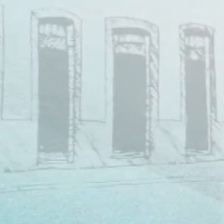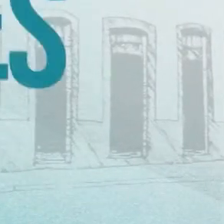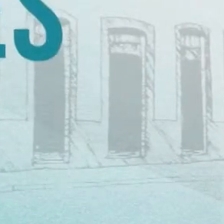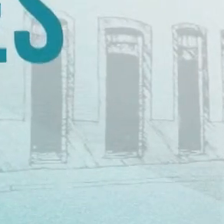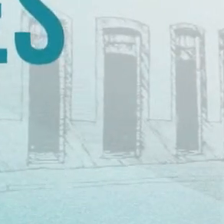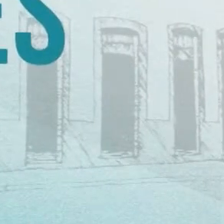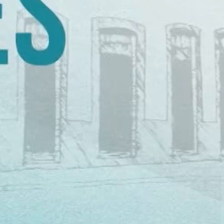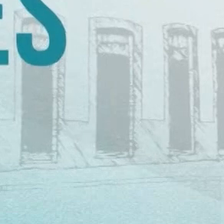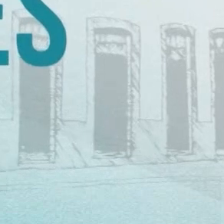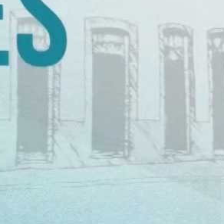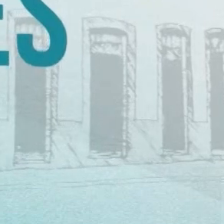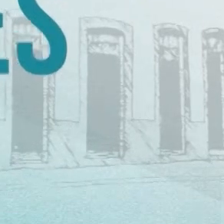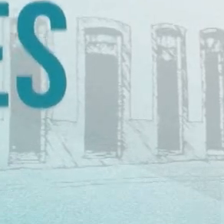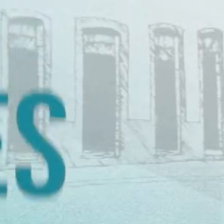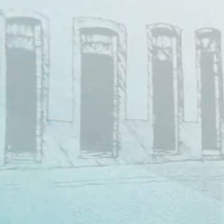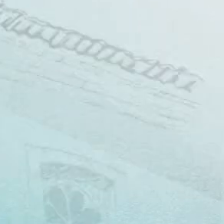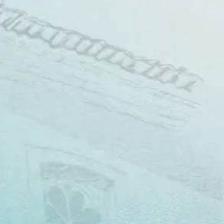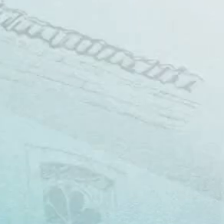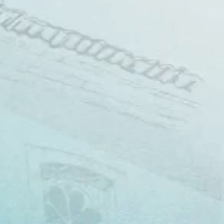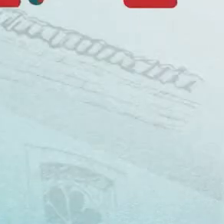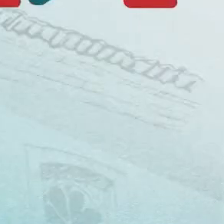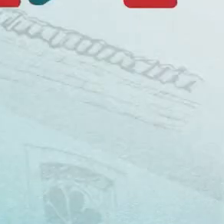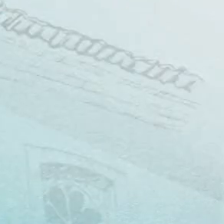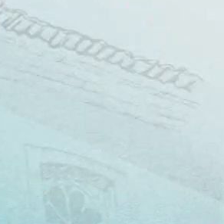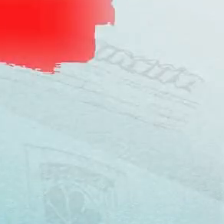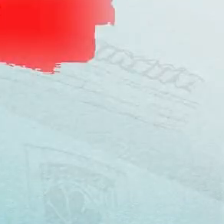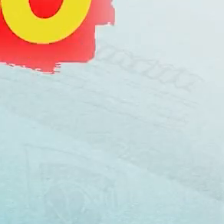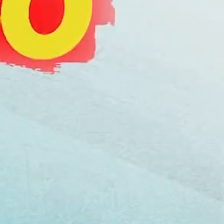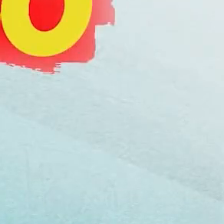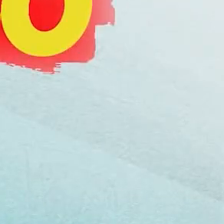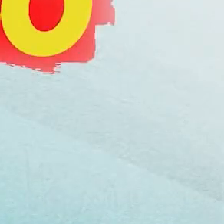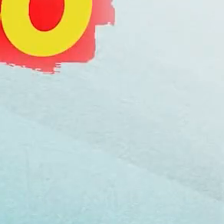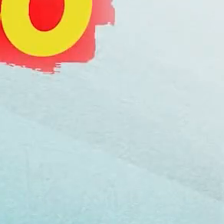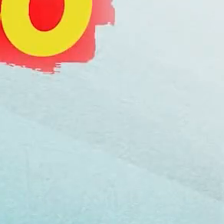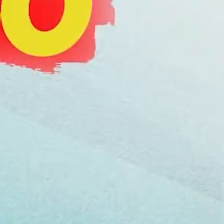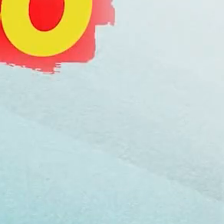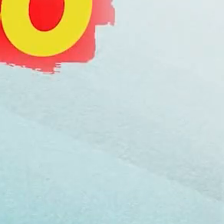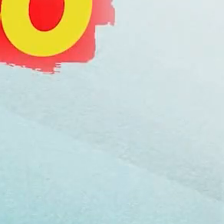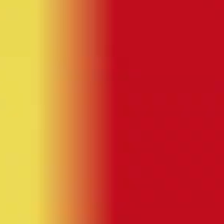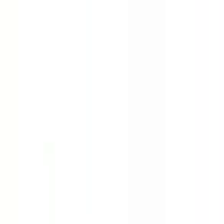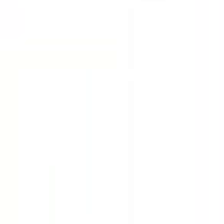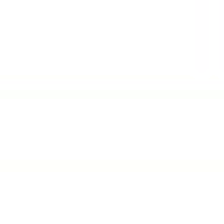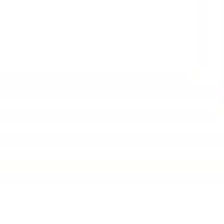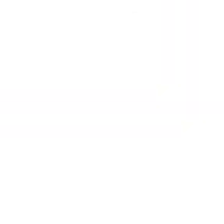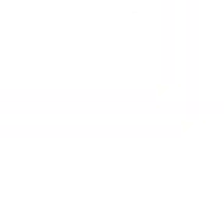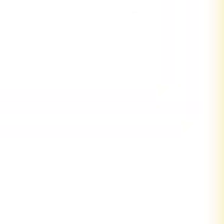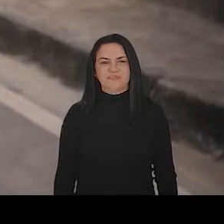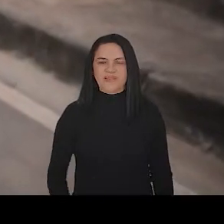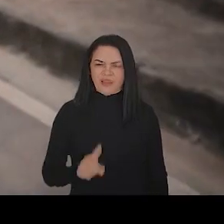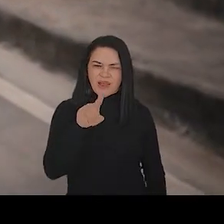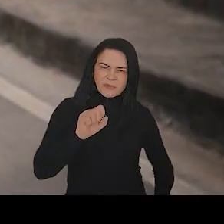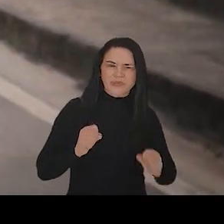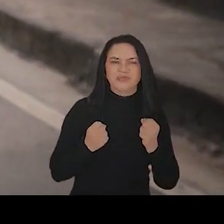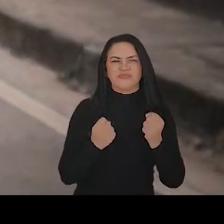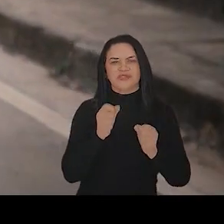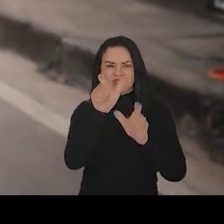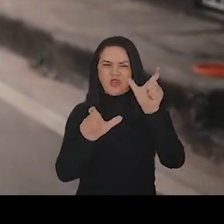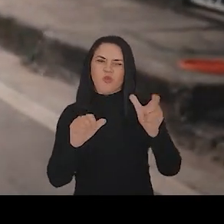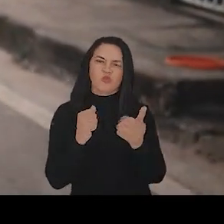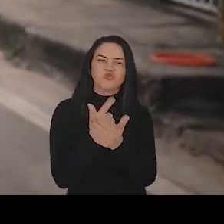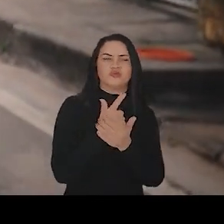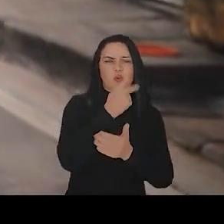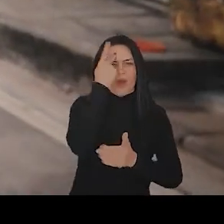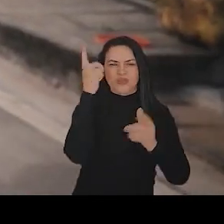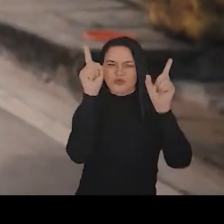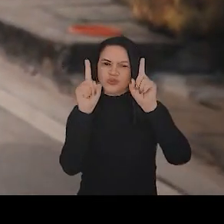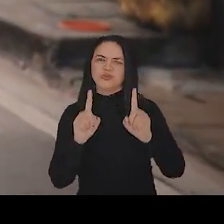mais de 10 milhões de reais em emendas. Bira do Pindaré, deputado federal, 4 mil. Vote 40. É para defender o consumidor,